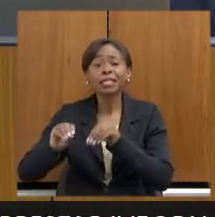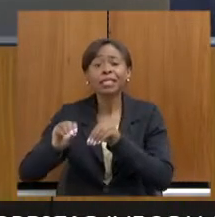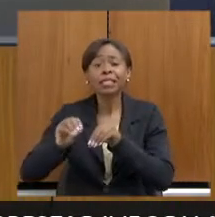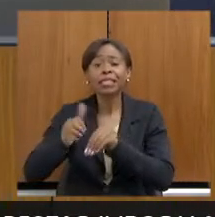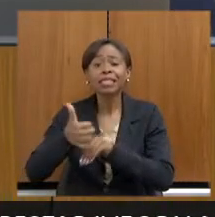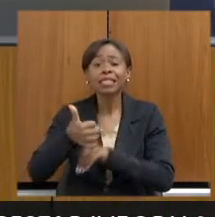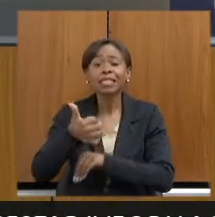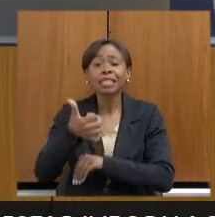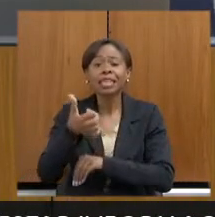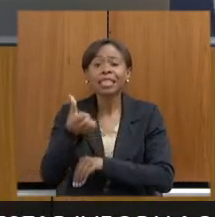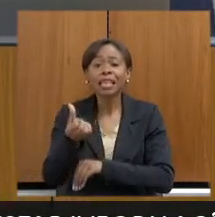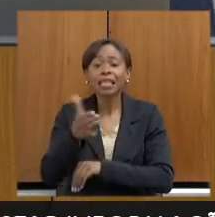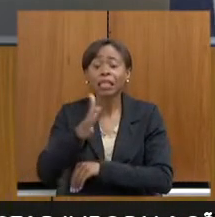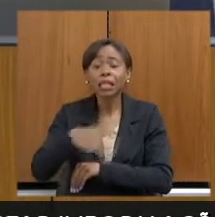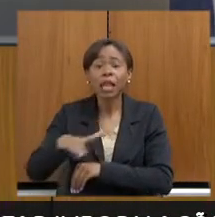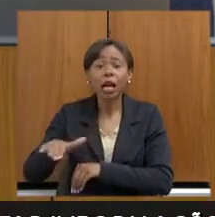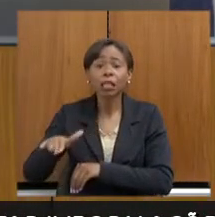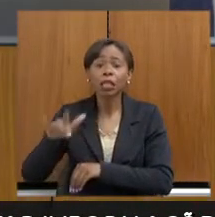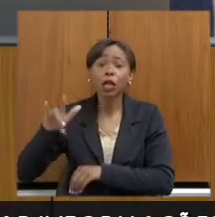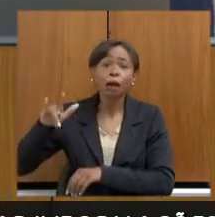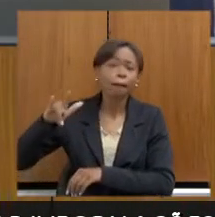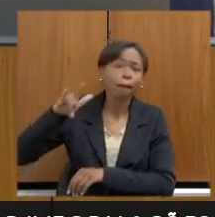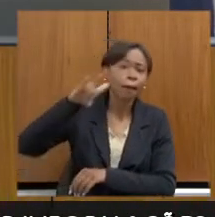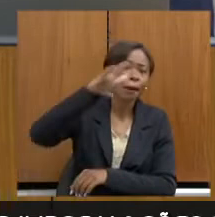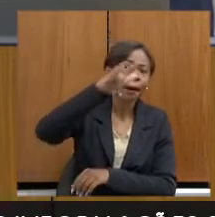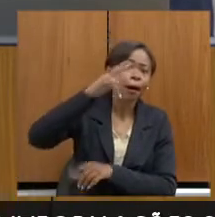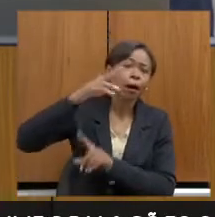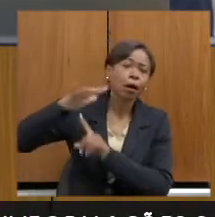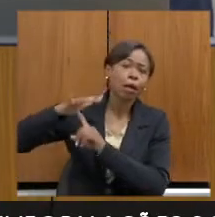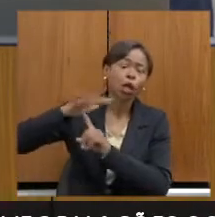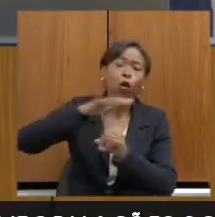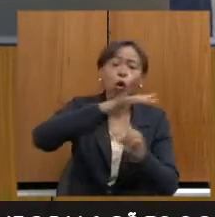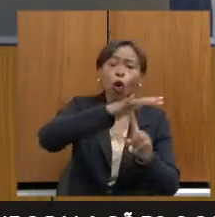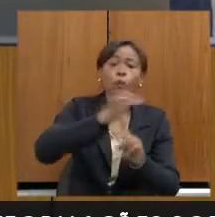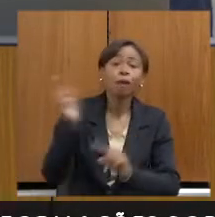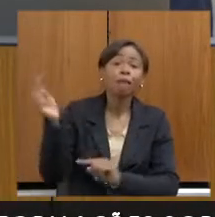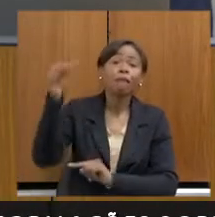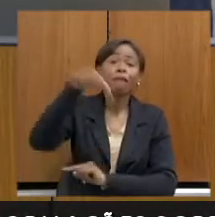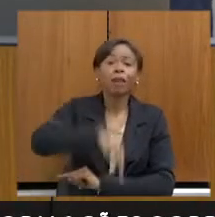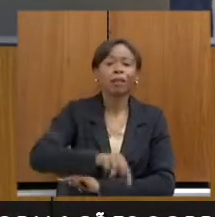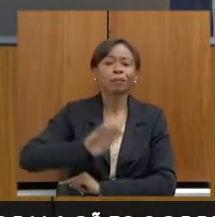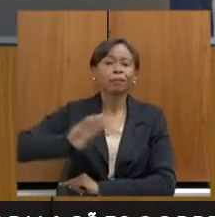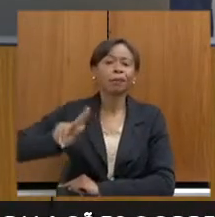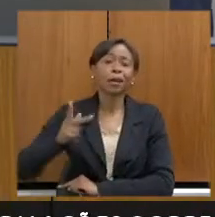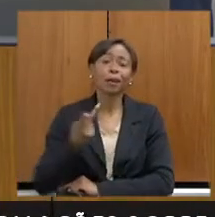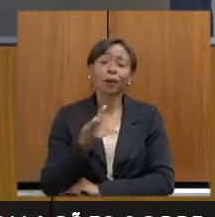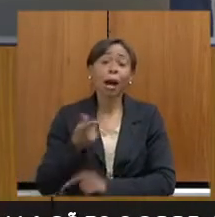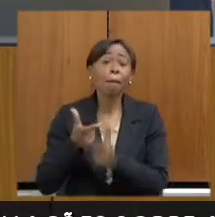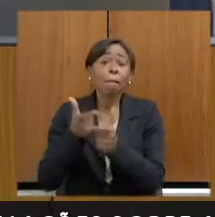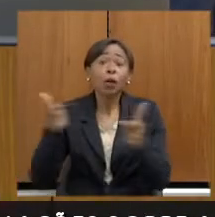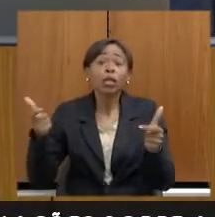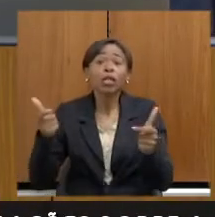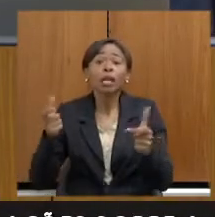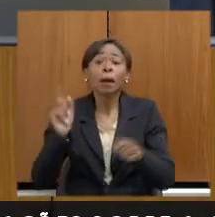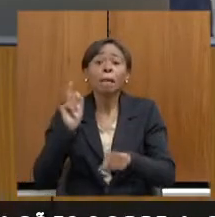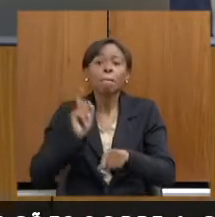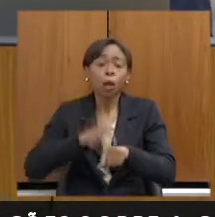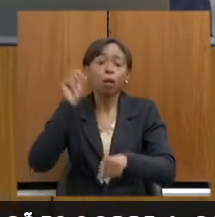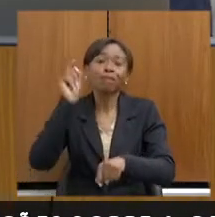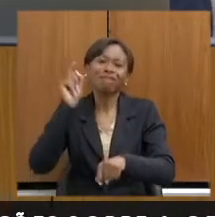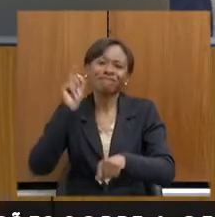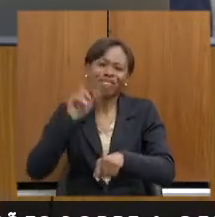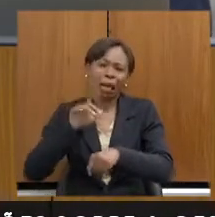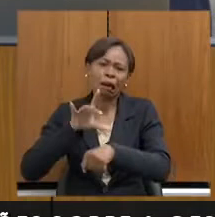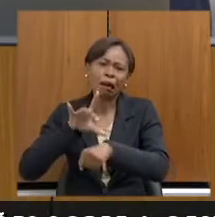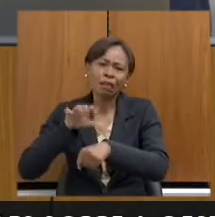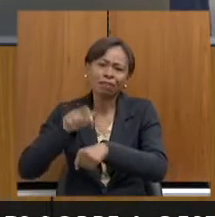Horizonte de avião de helicóptero uma grande maioria dela mais da metade picadas por escorpião e da